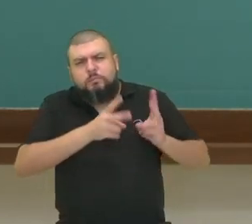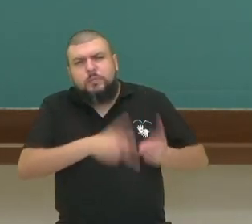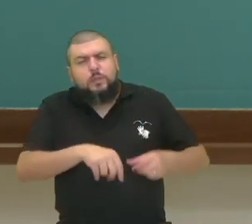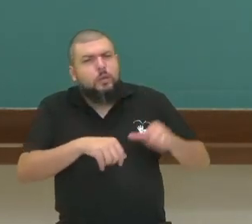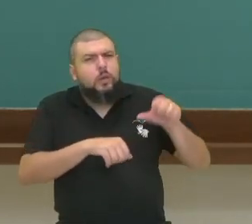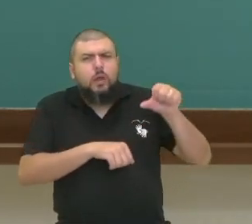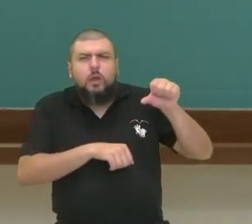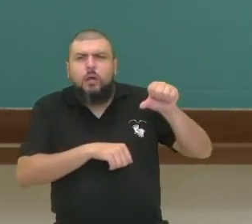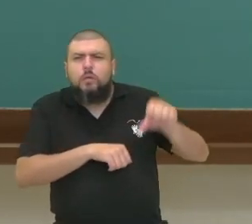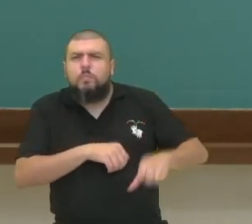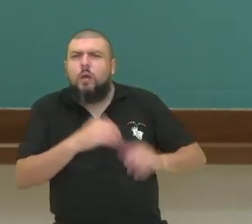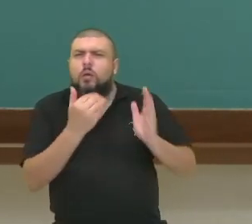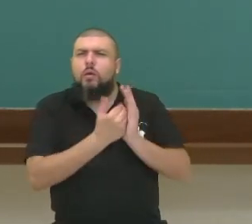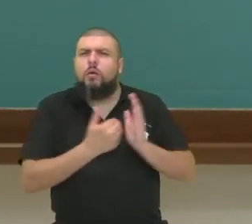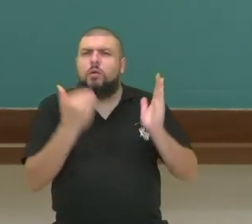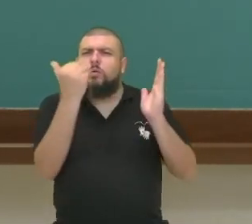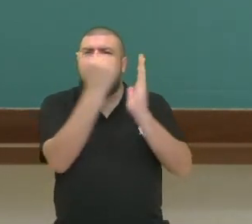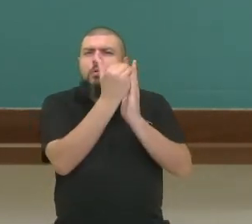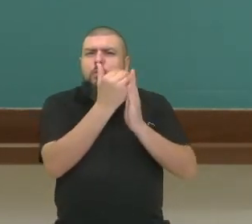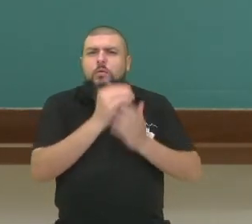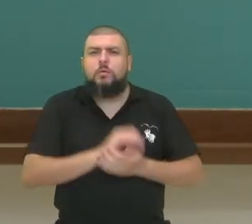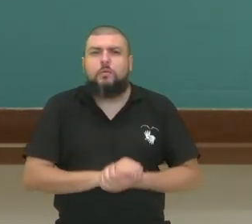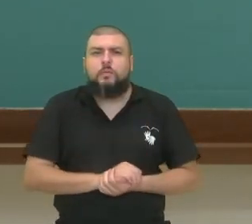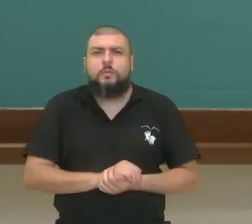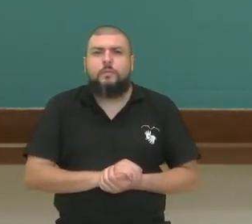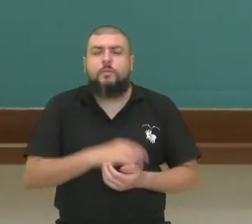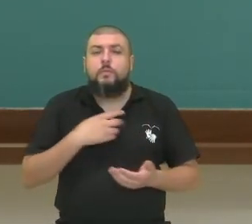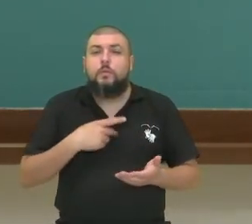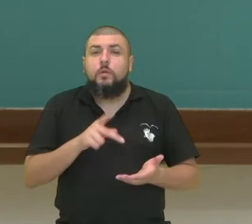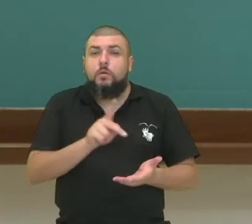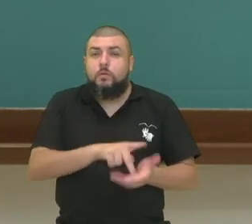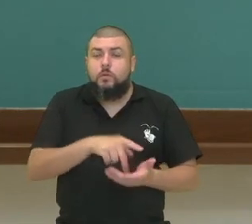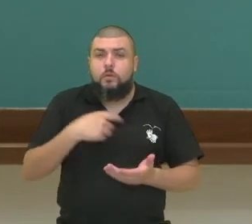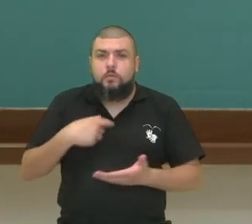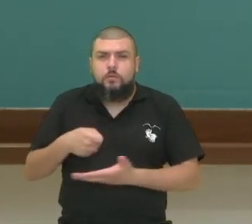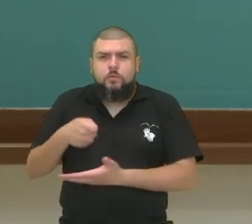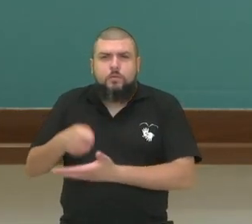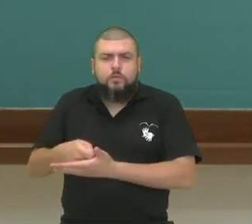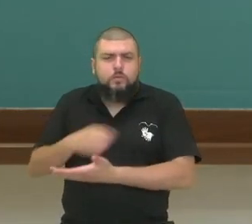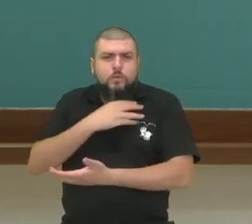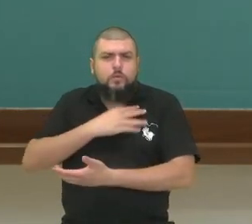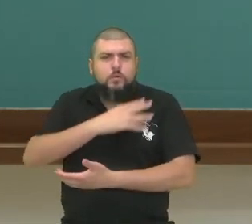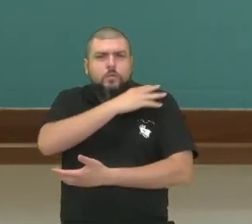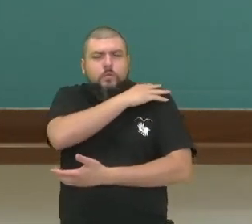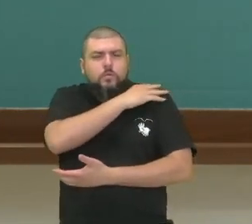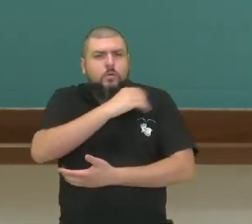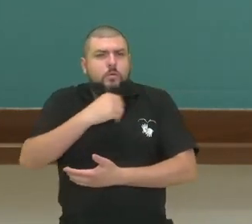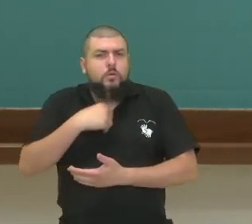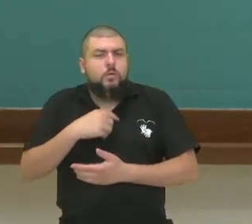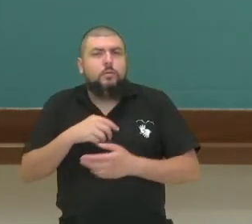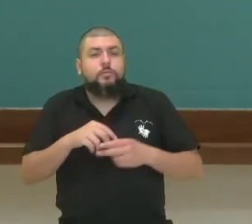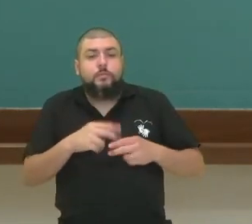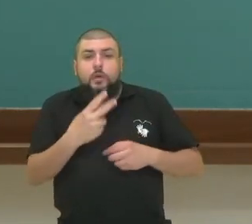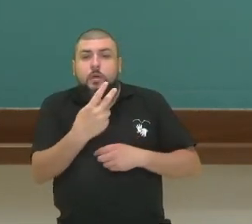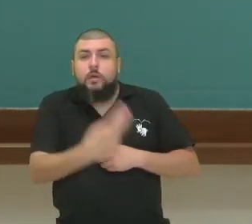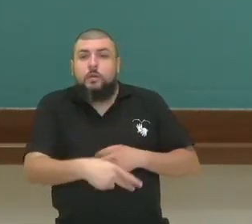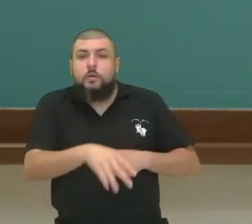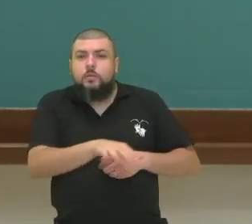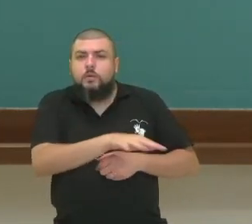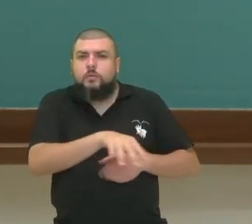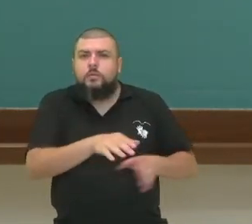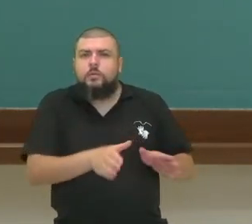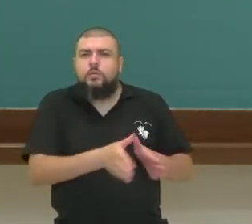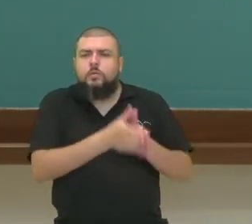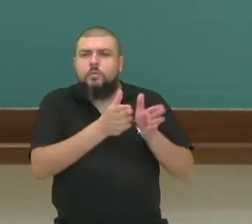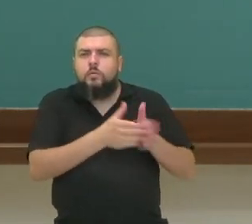contrário. O que ocorreu durante o período do regime militar foi o aumento da pobreza. Devido ao arroxo salarial, as classes mais pobres